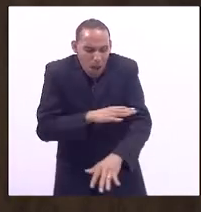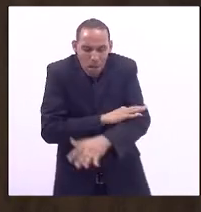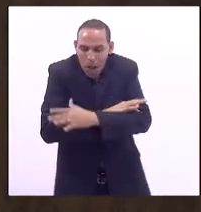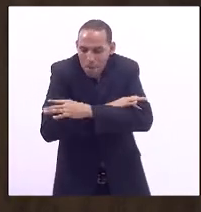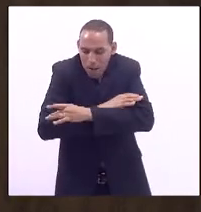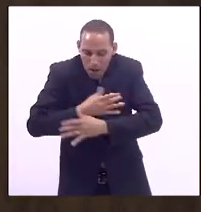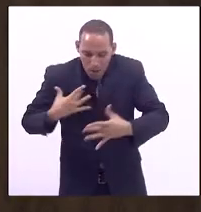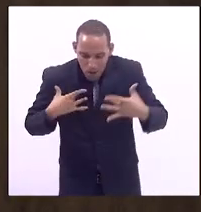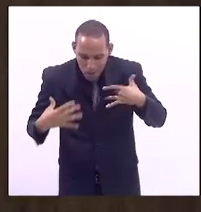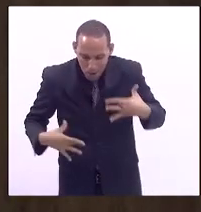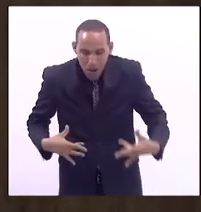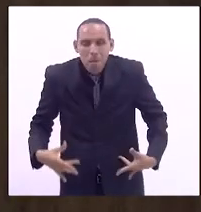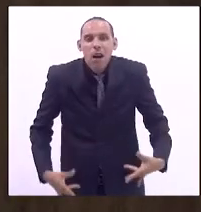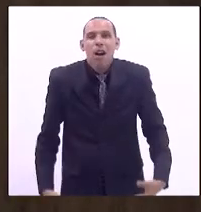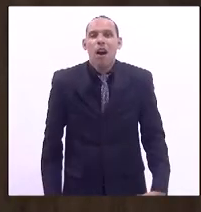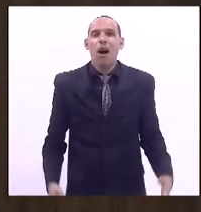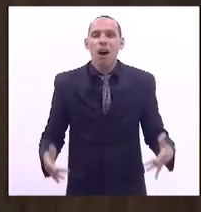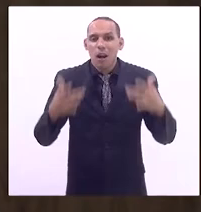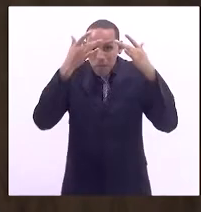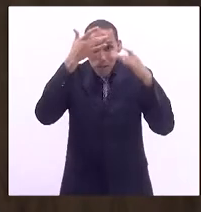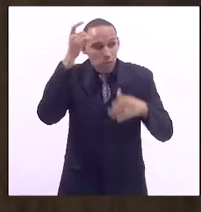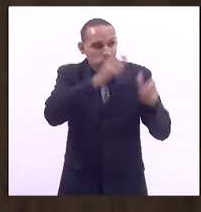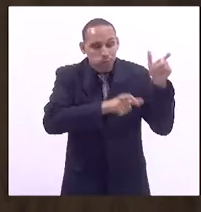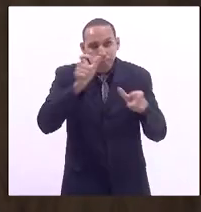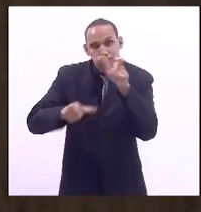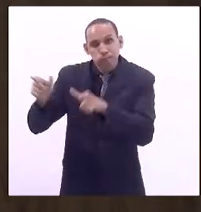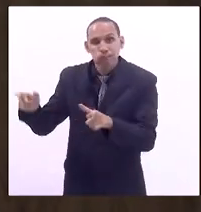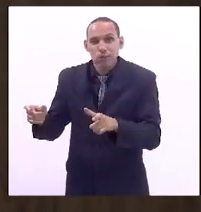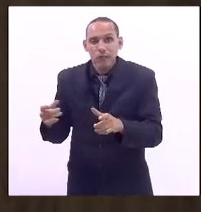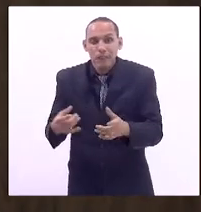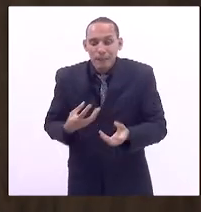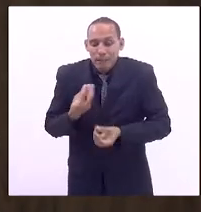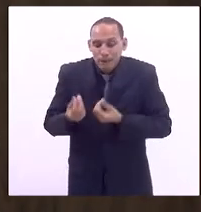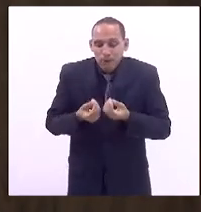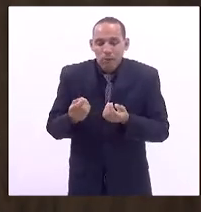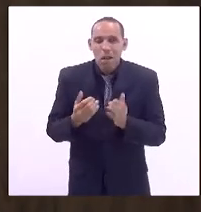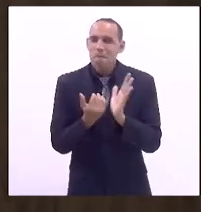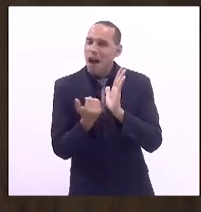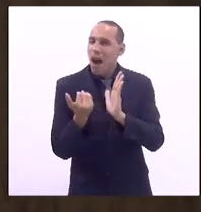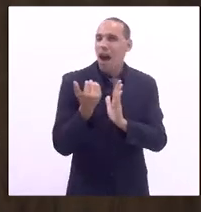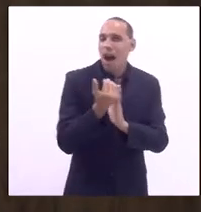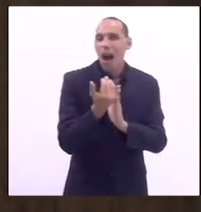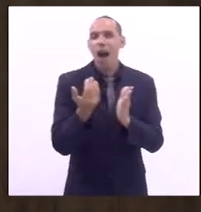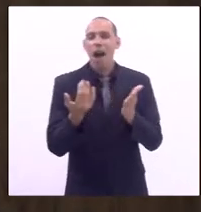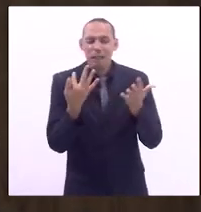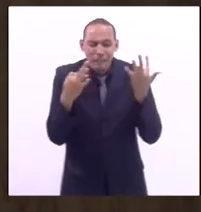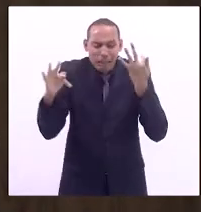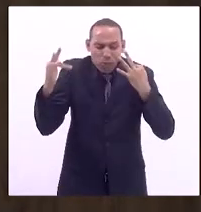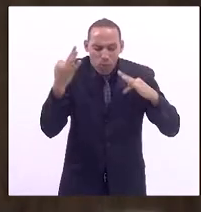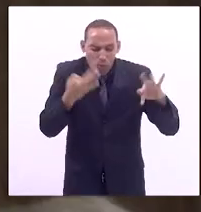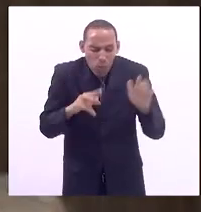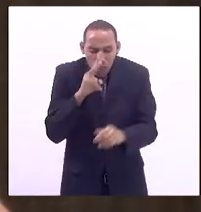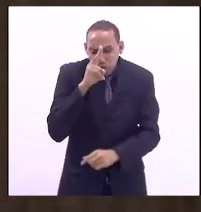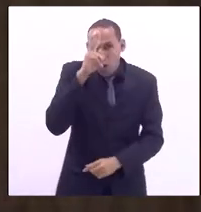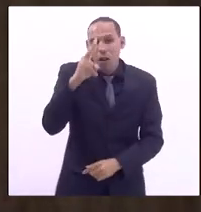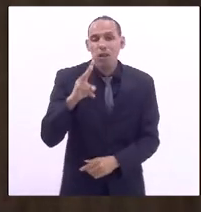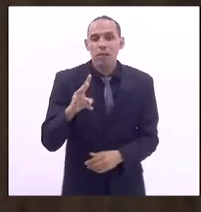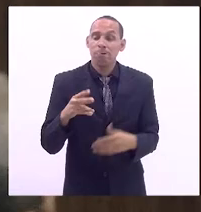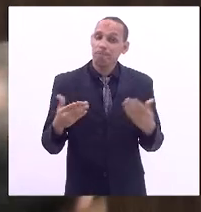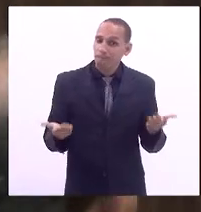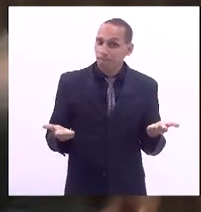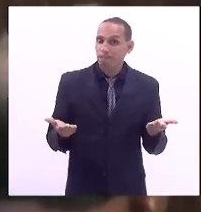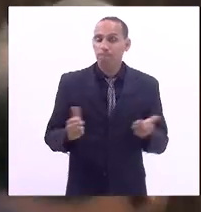é causando a essas pessoas uma sensibilidade maior no processo de dor mais intenso